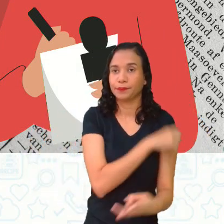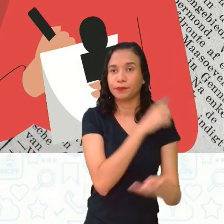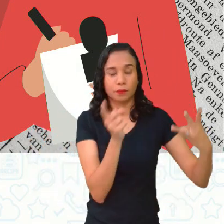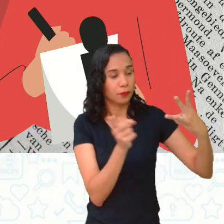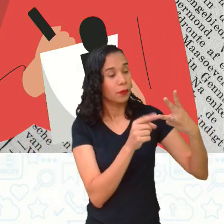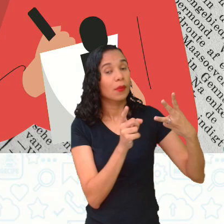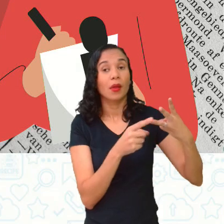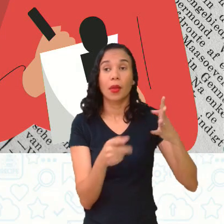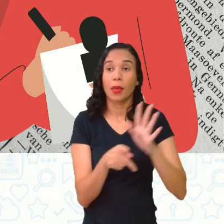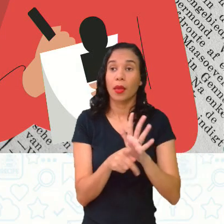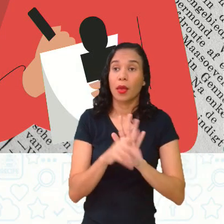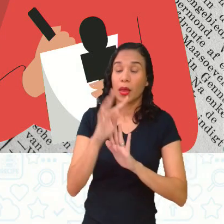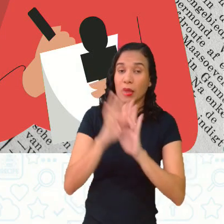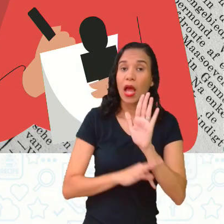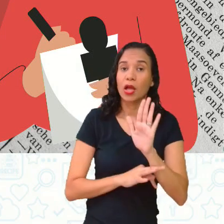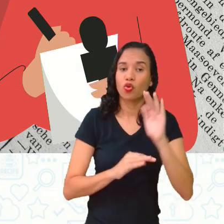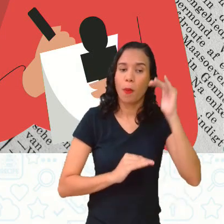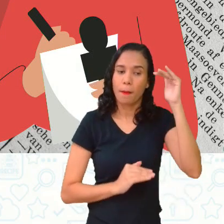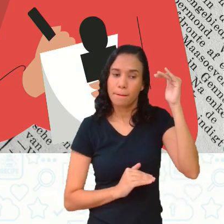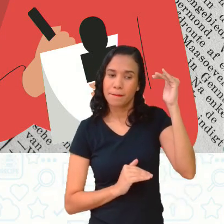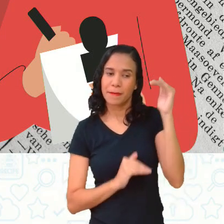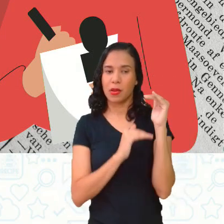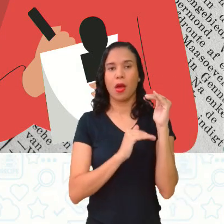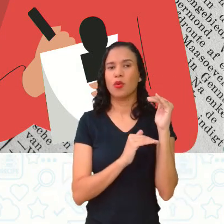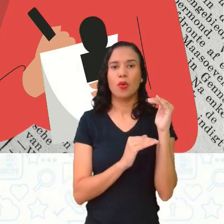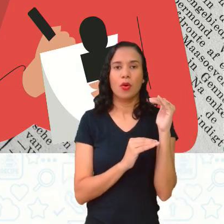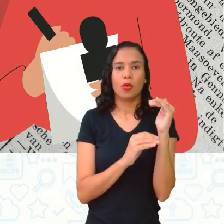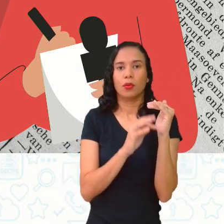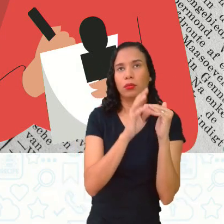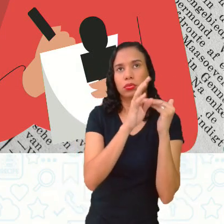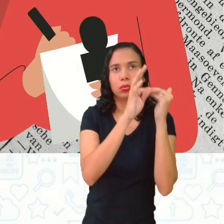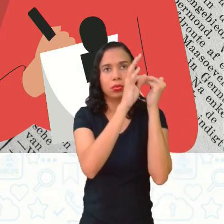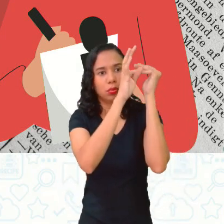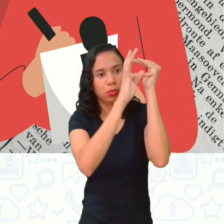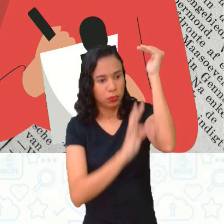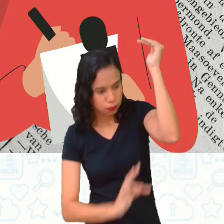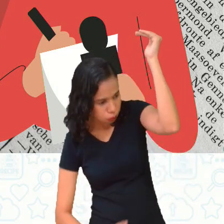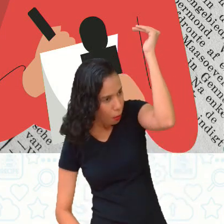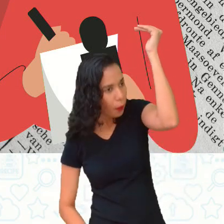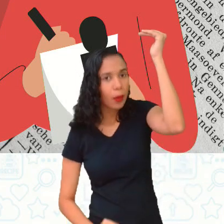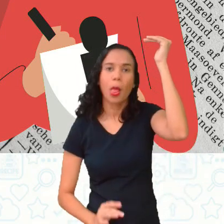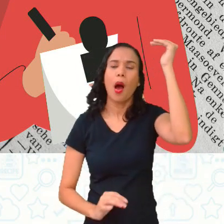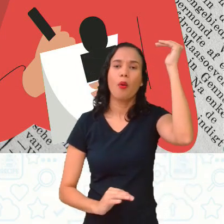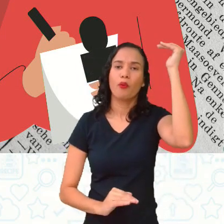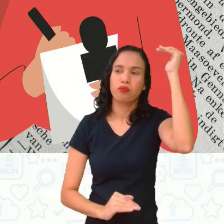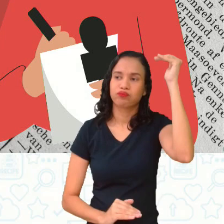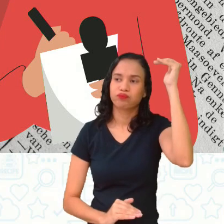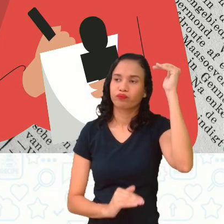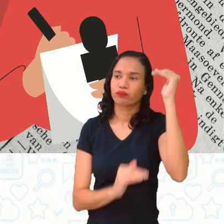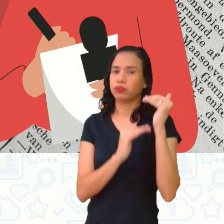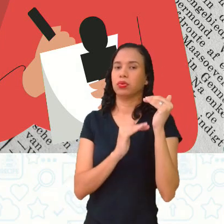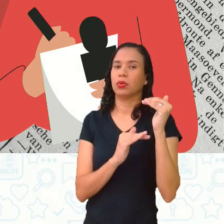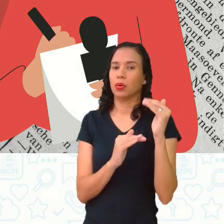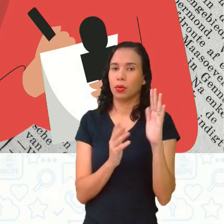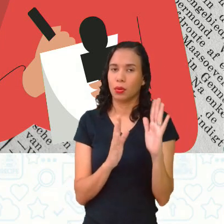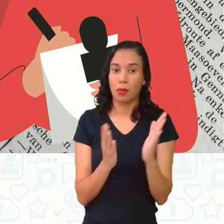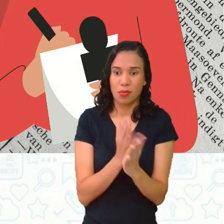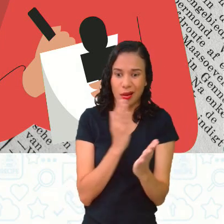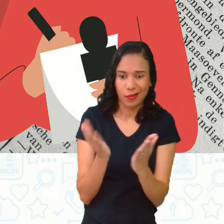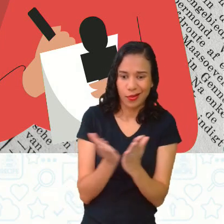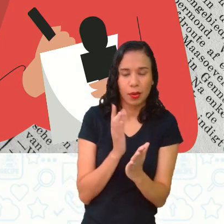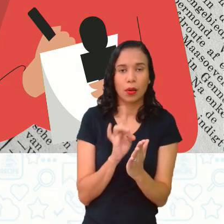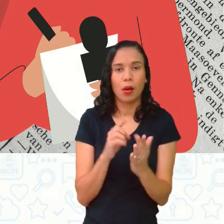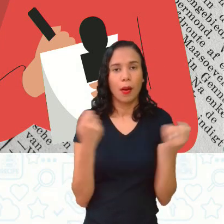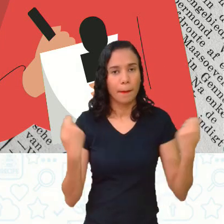tem textos relativamente curtos, a notícia não é um gênero textual extenso, né, longo, de muitas páginas.